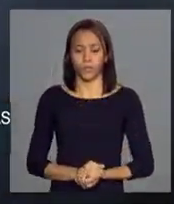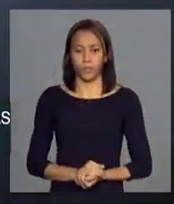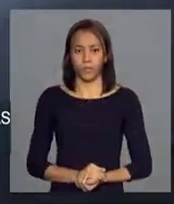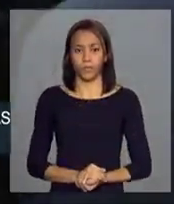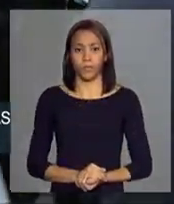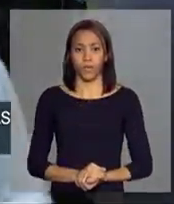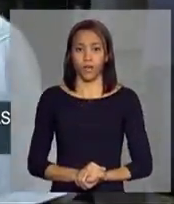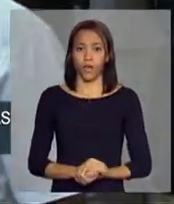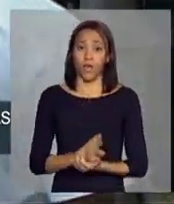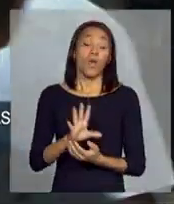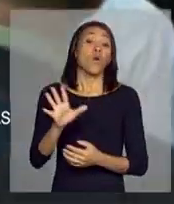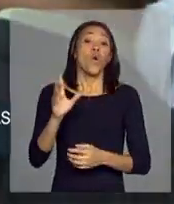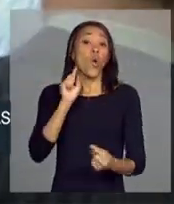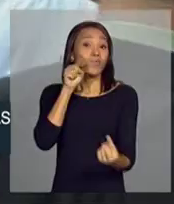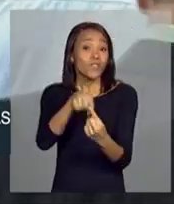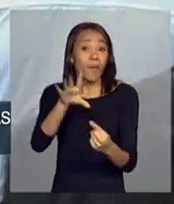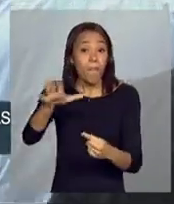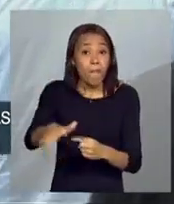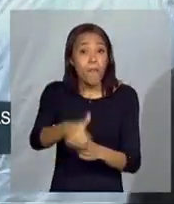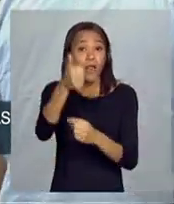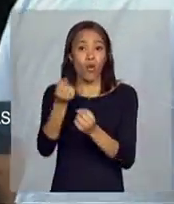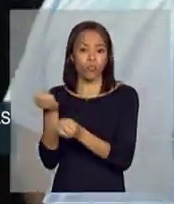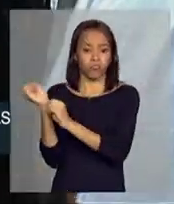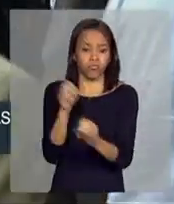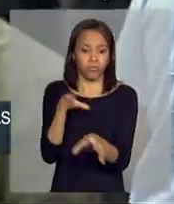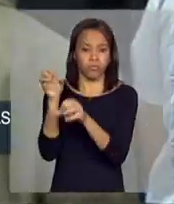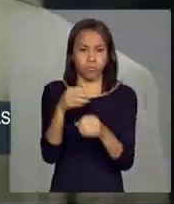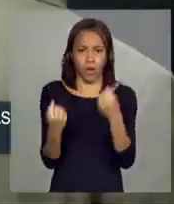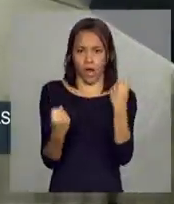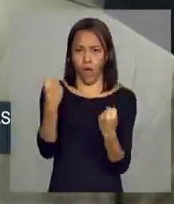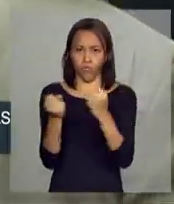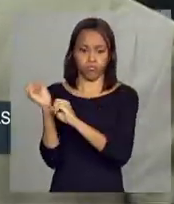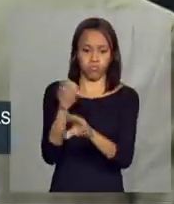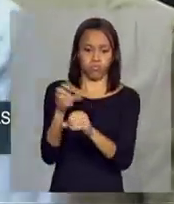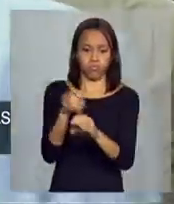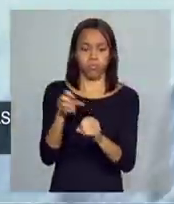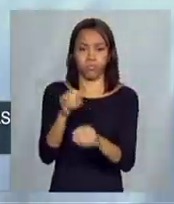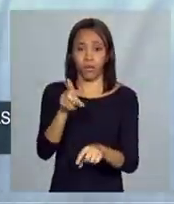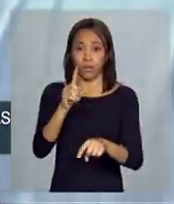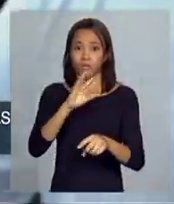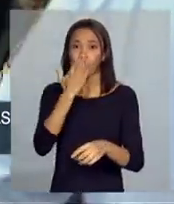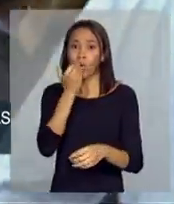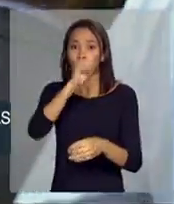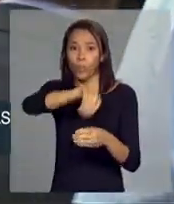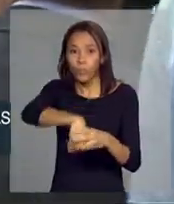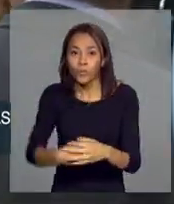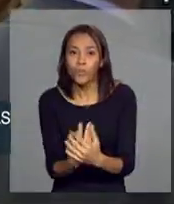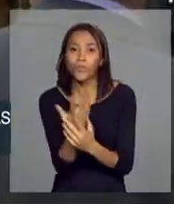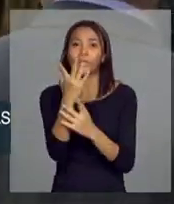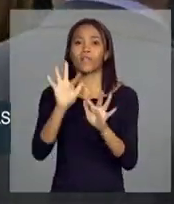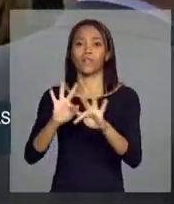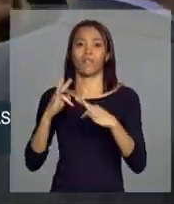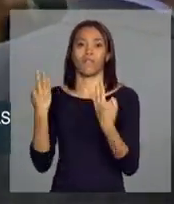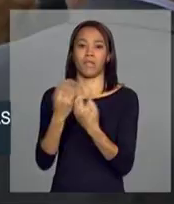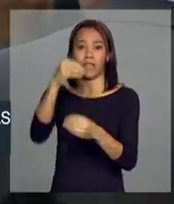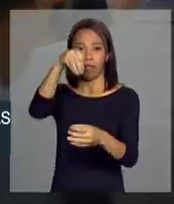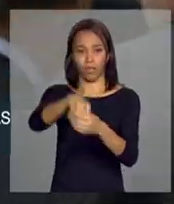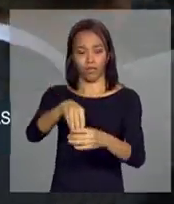a intenção é melhorar o escoamento da produção da agricultura familiar no estado